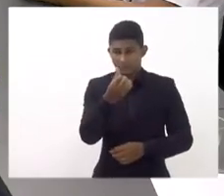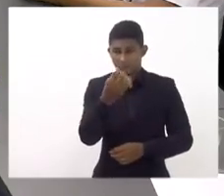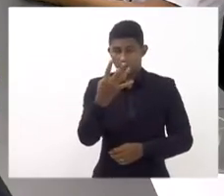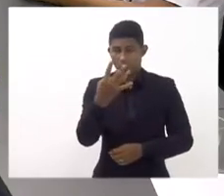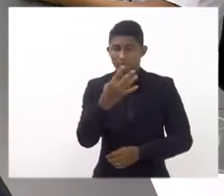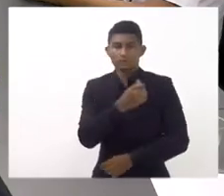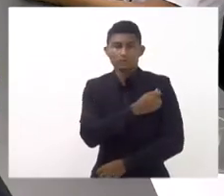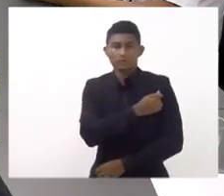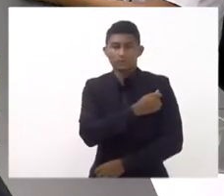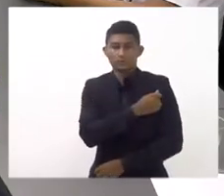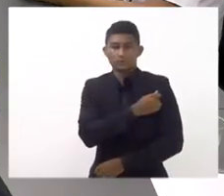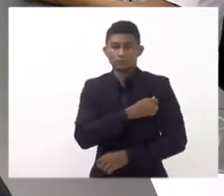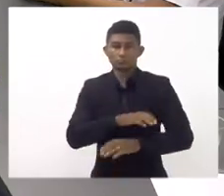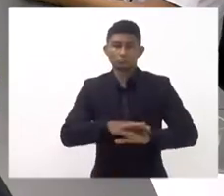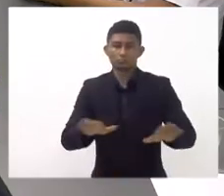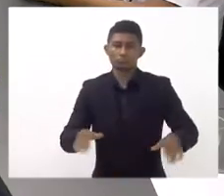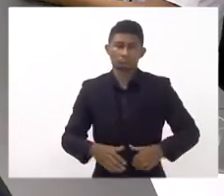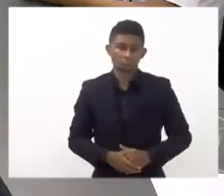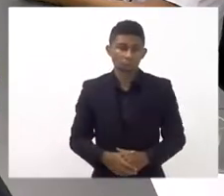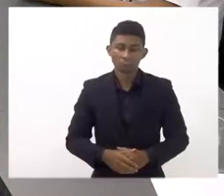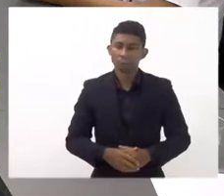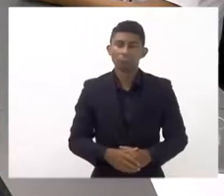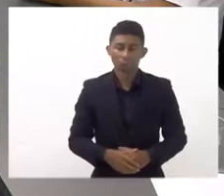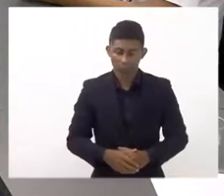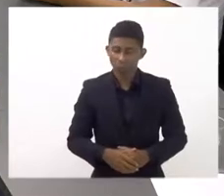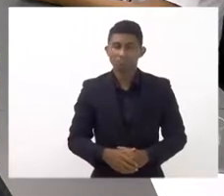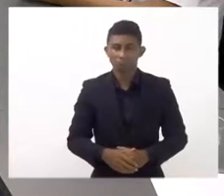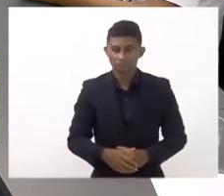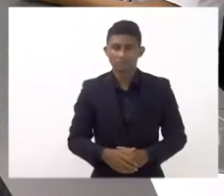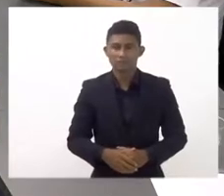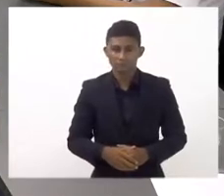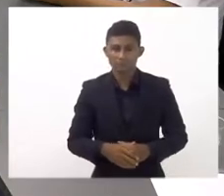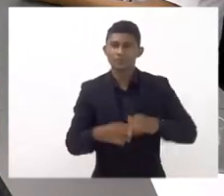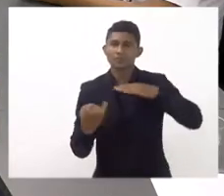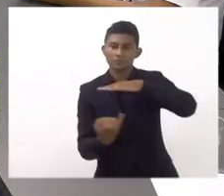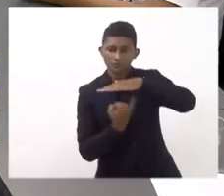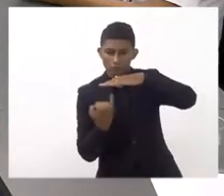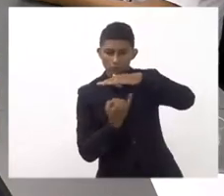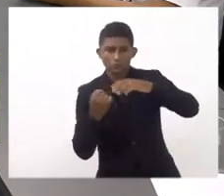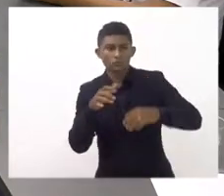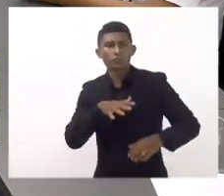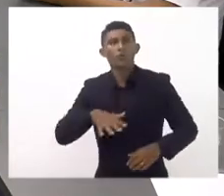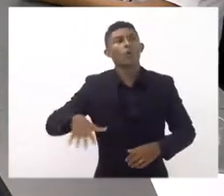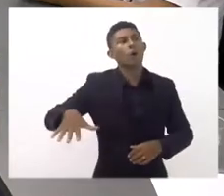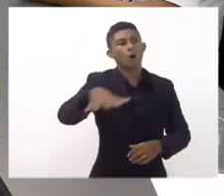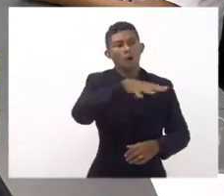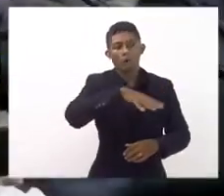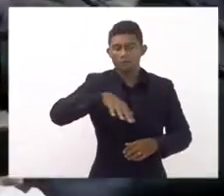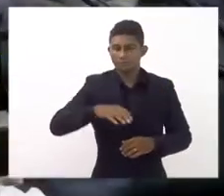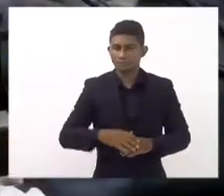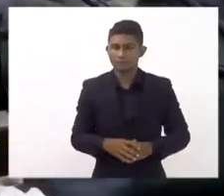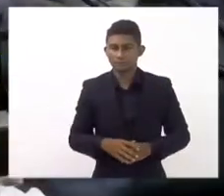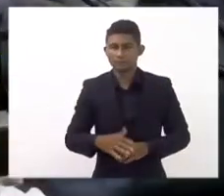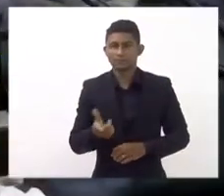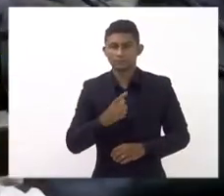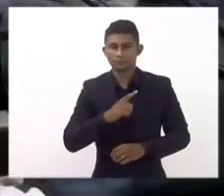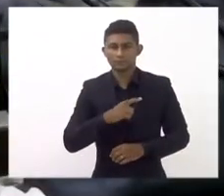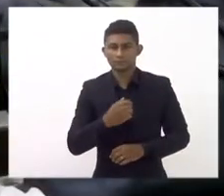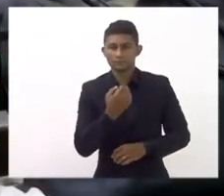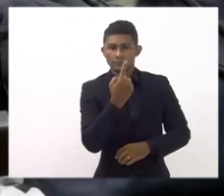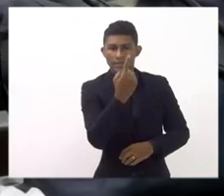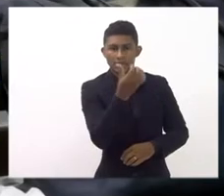estudantes nessa modalidade, em todo o Instituto, num universo de 16 mil